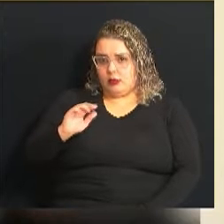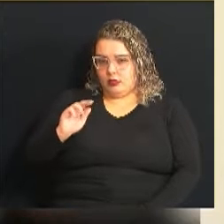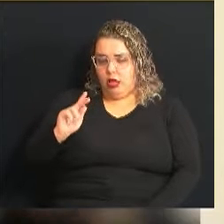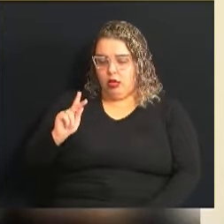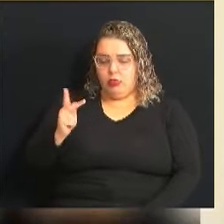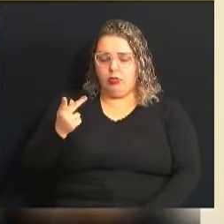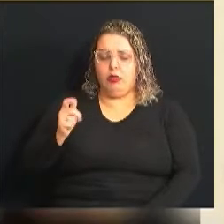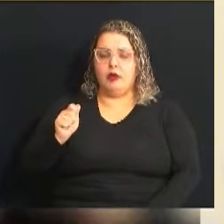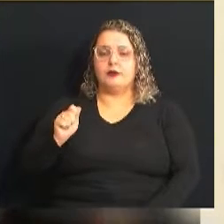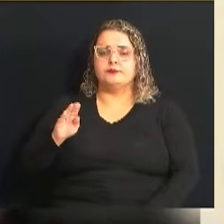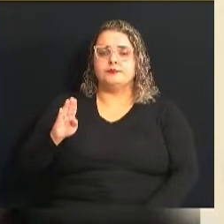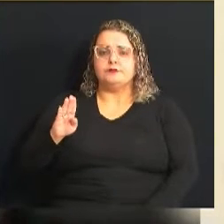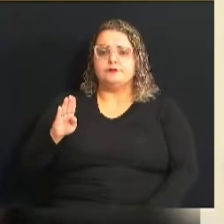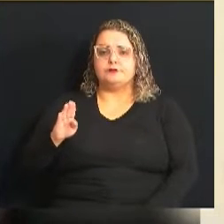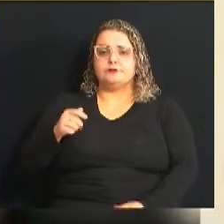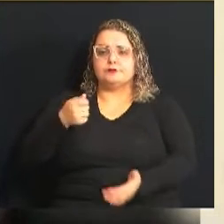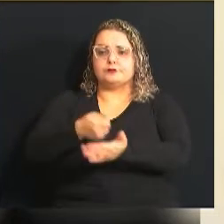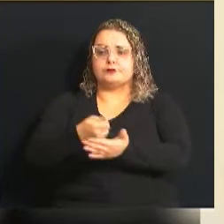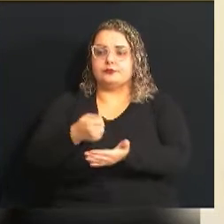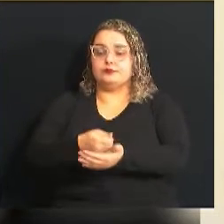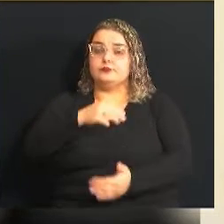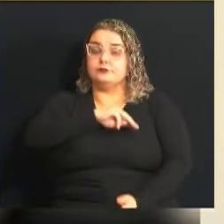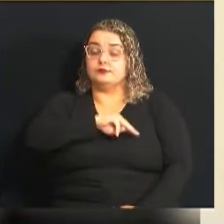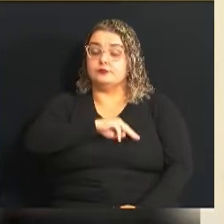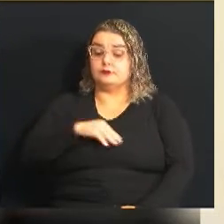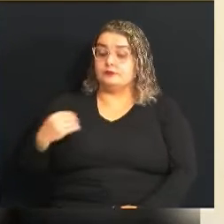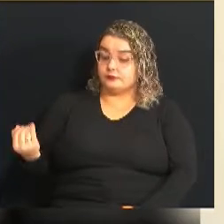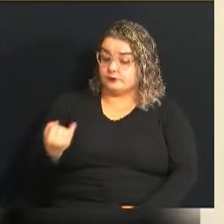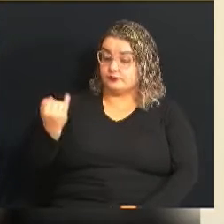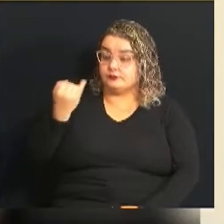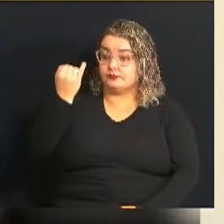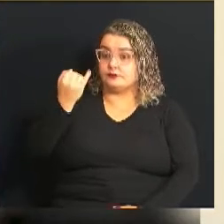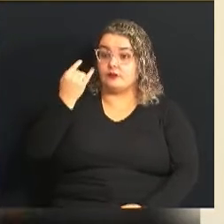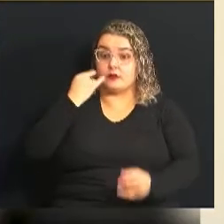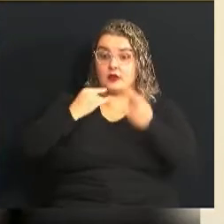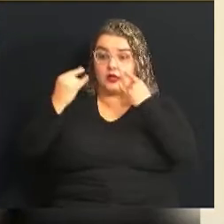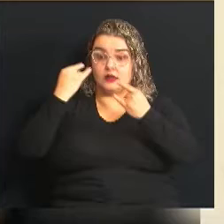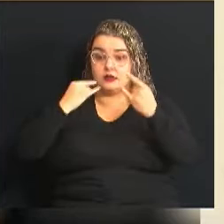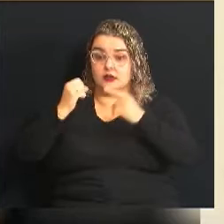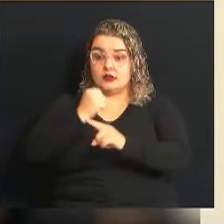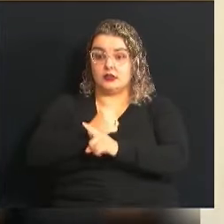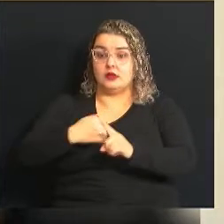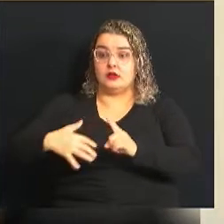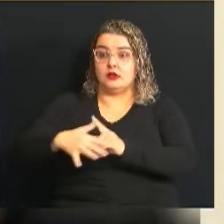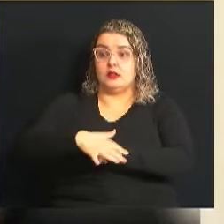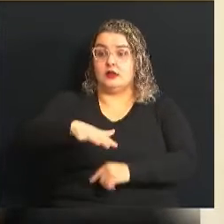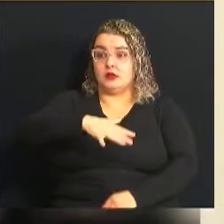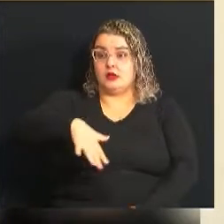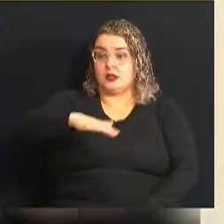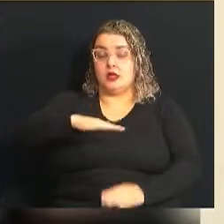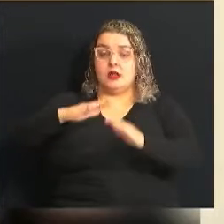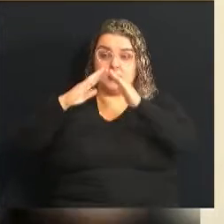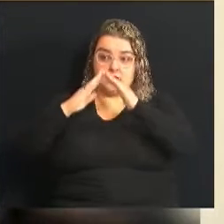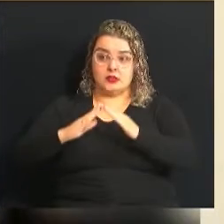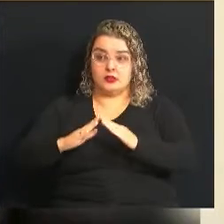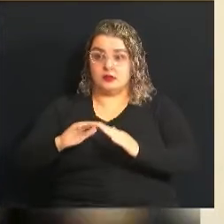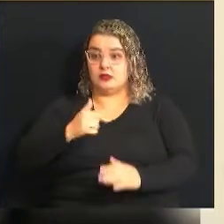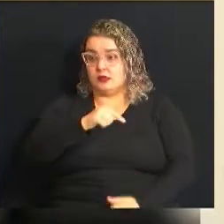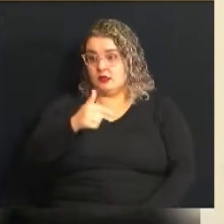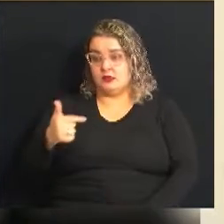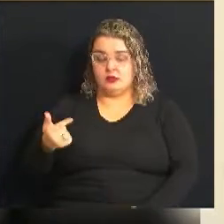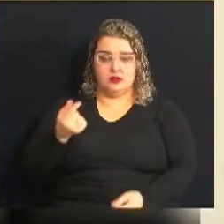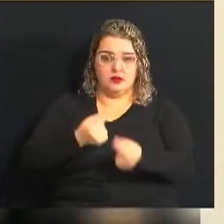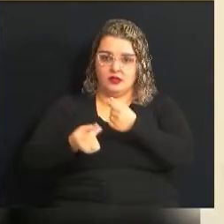que cumpre uma missão importantíssima de interesse social na área habitacional, não tem